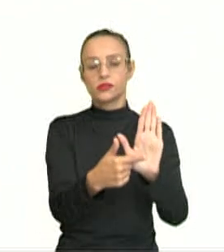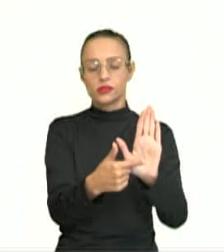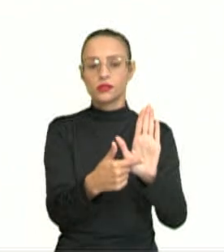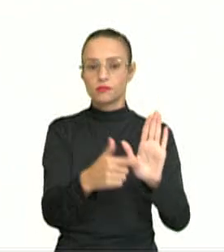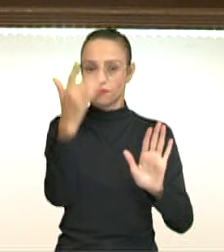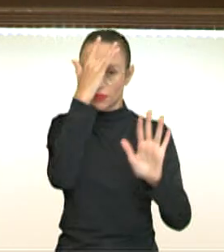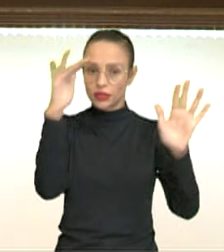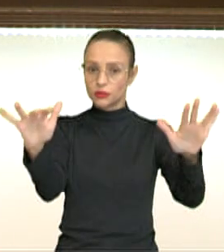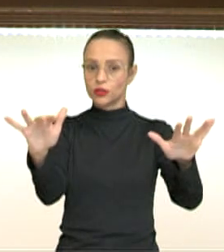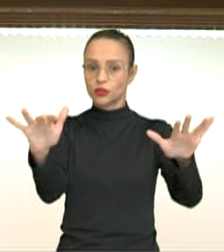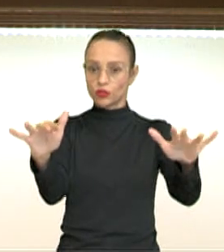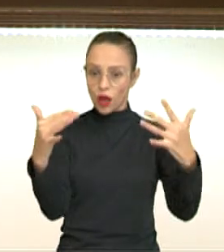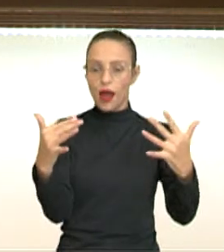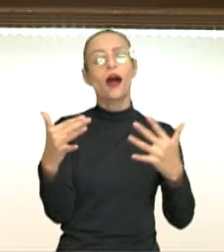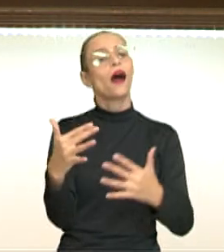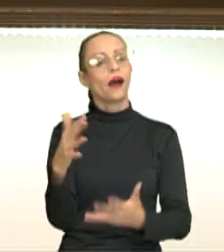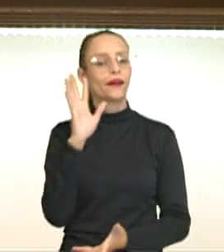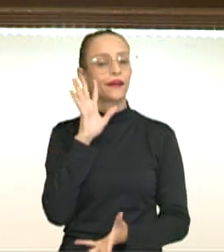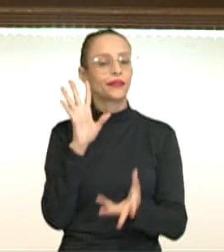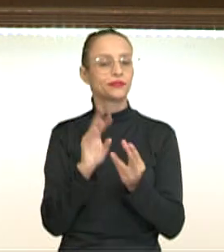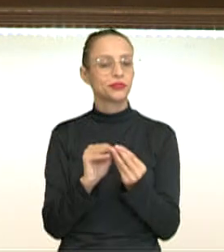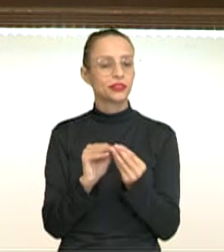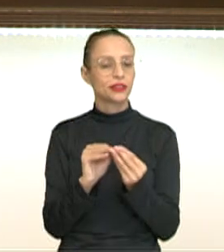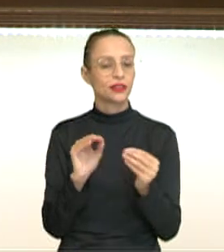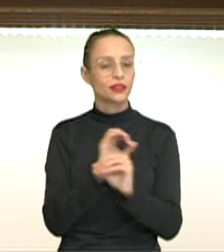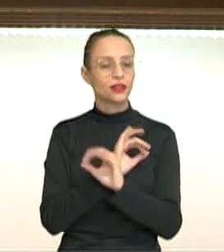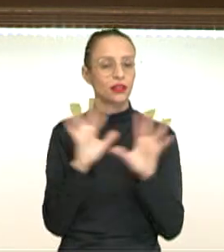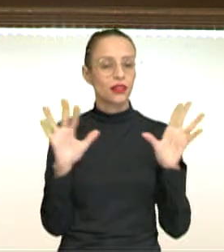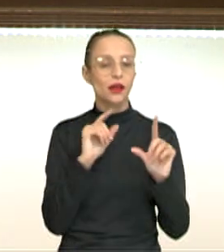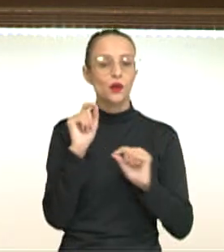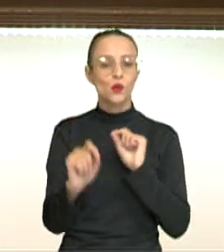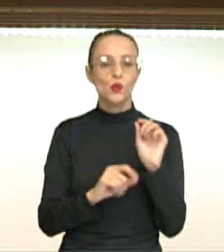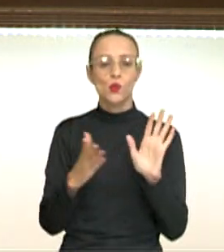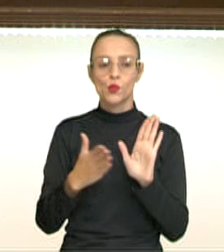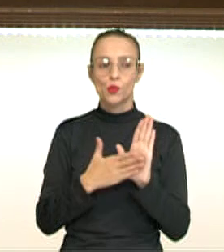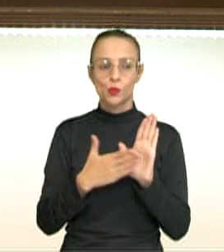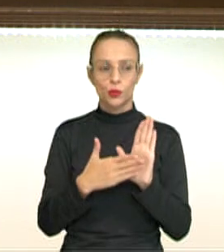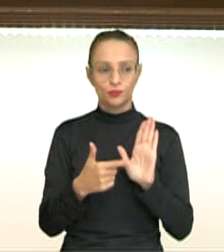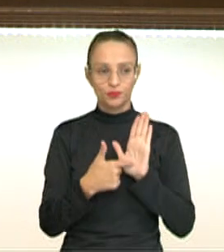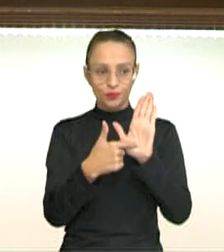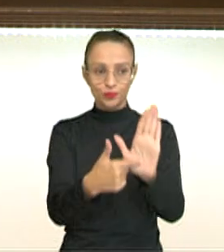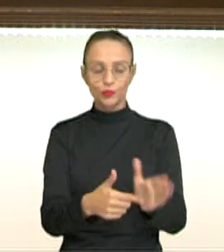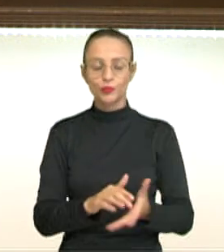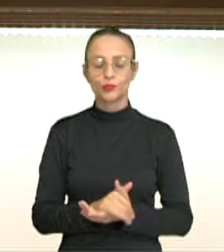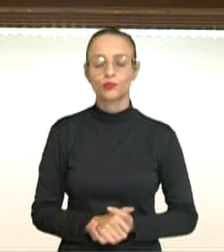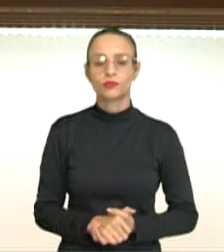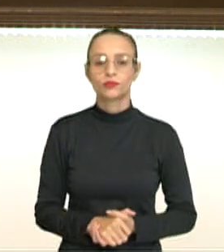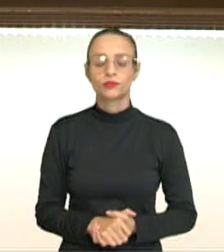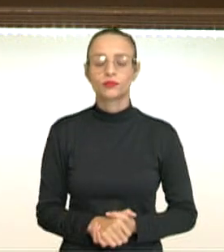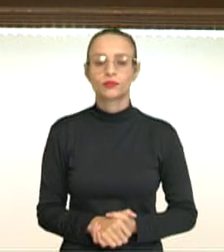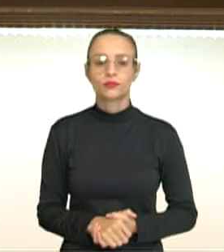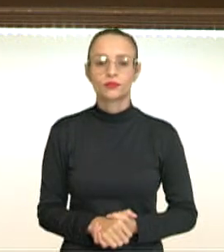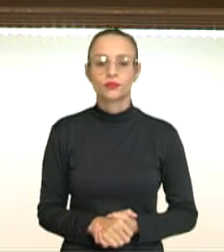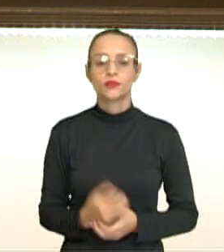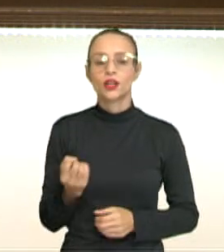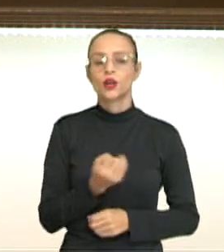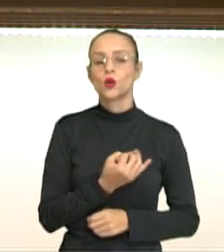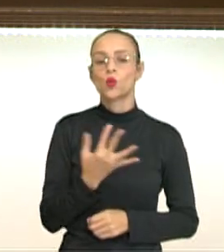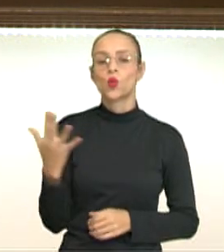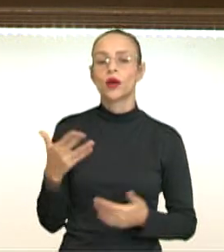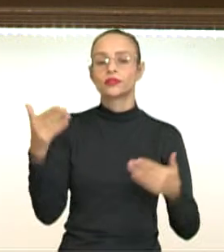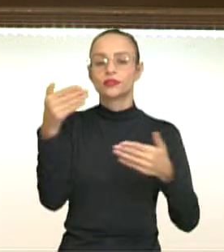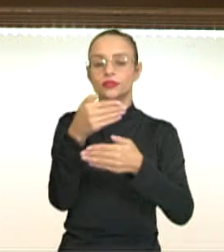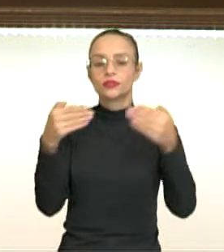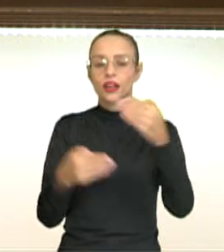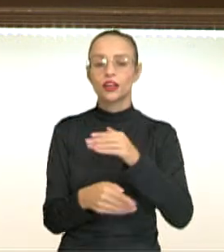as pessoas consigam, de fato, compreender aquilo que está sendo apresentado. Número de slides e quantidade